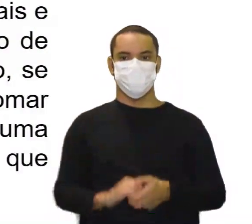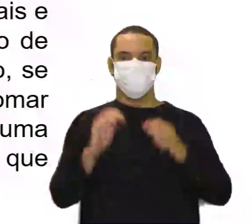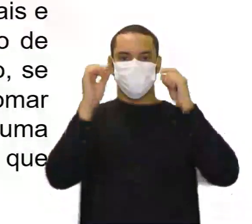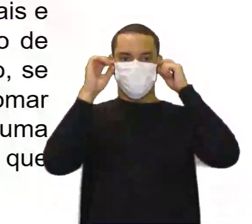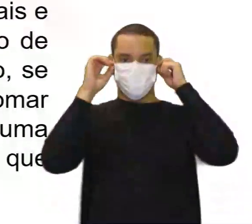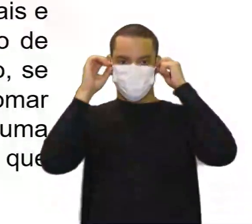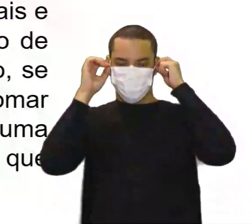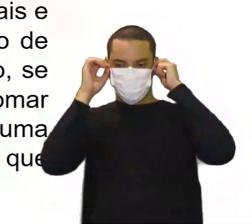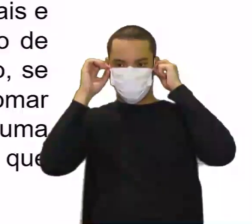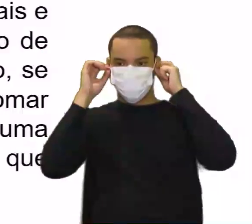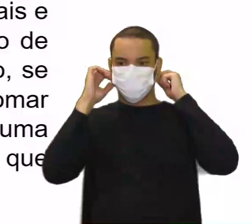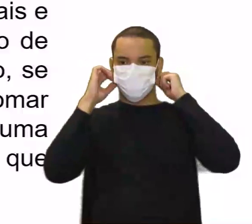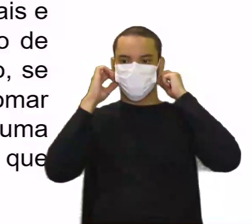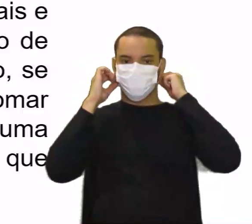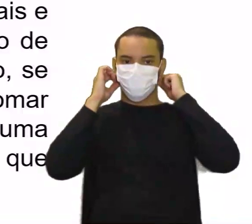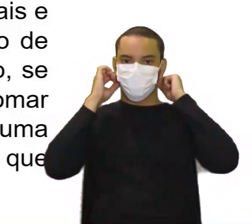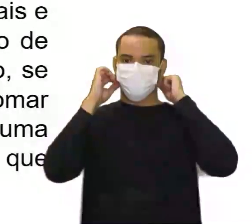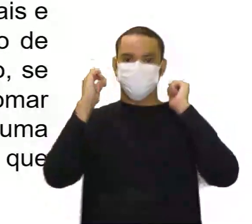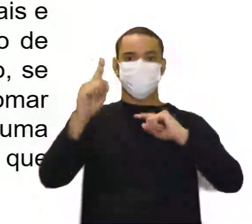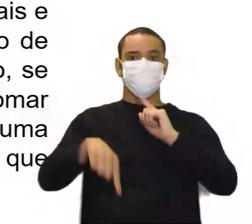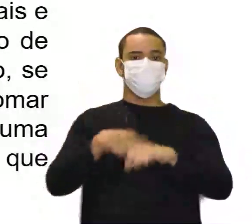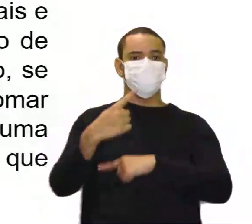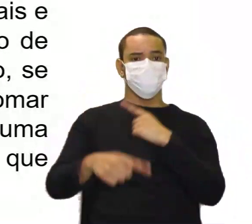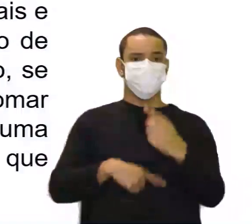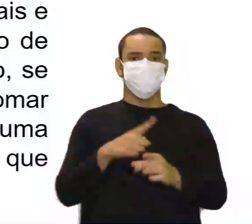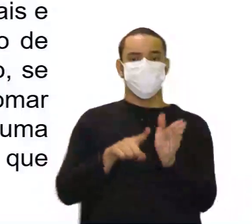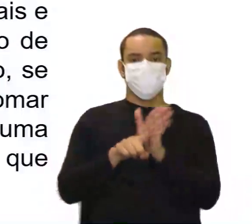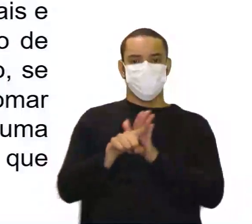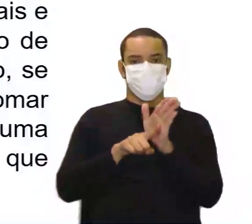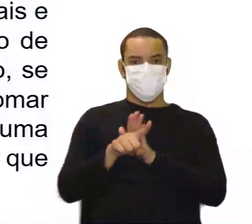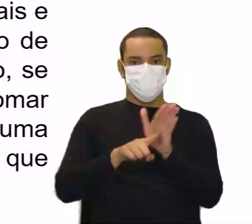Depois de longas investigações,